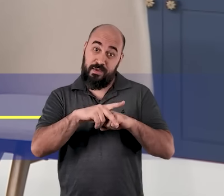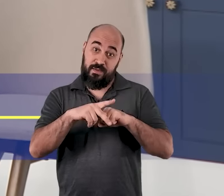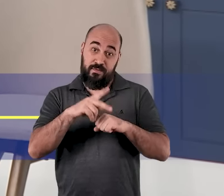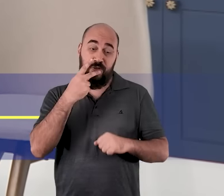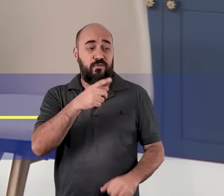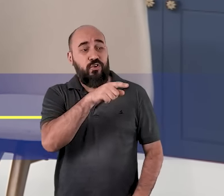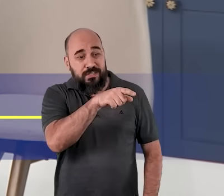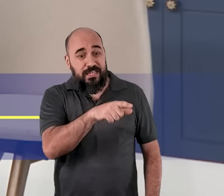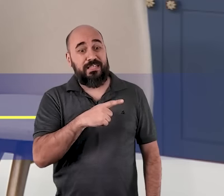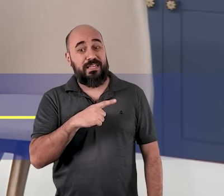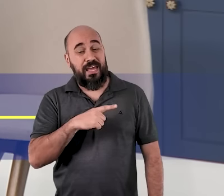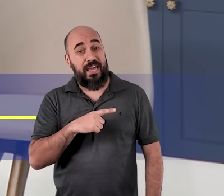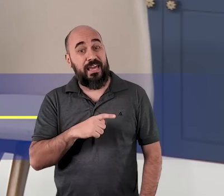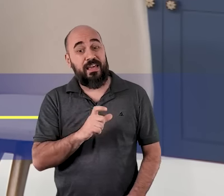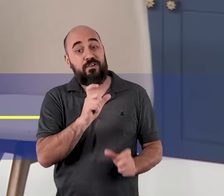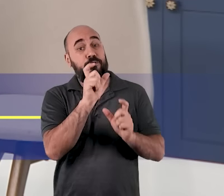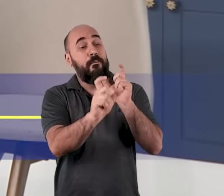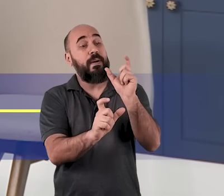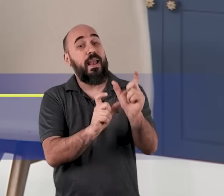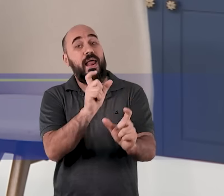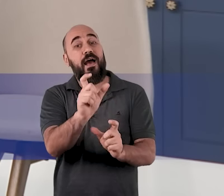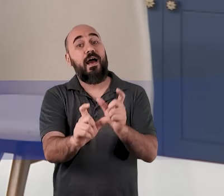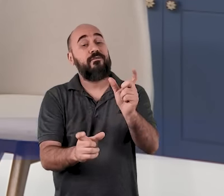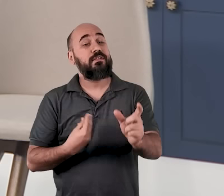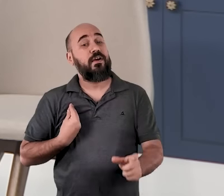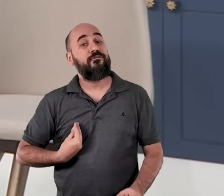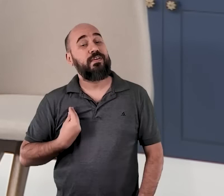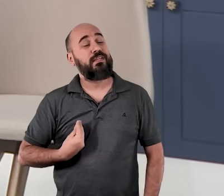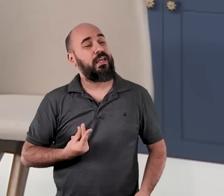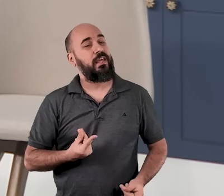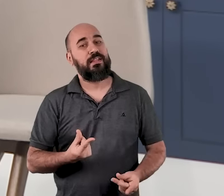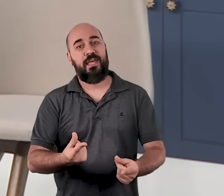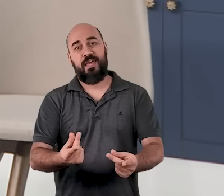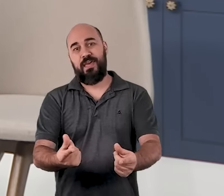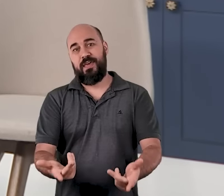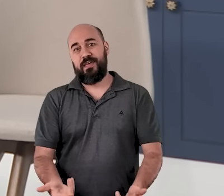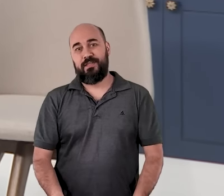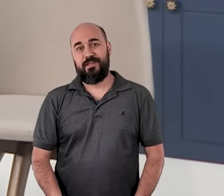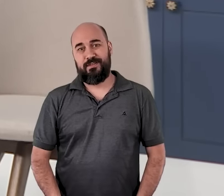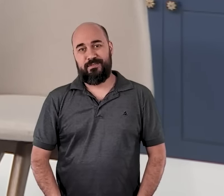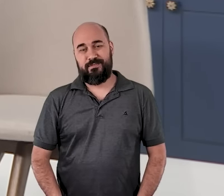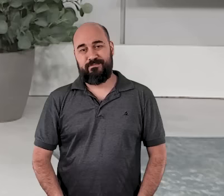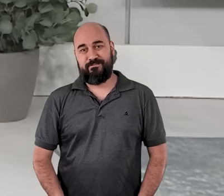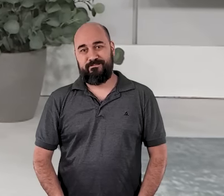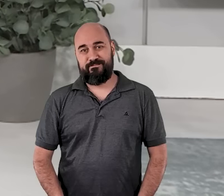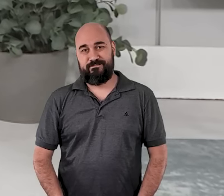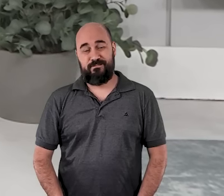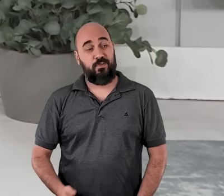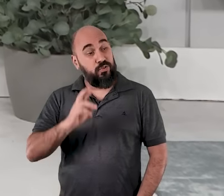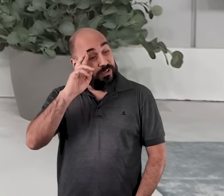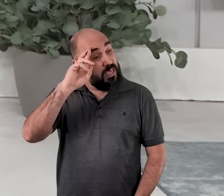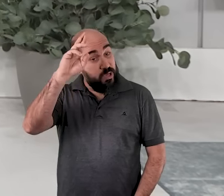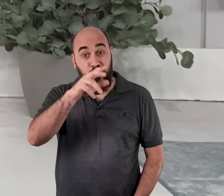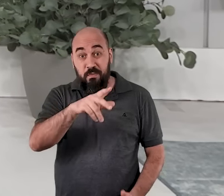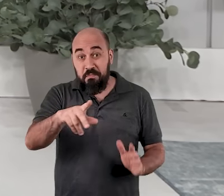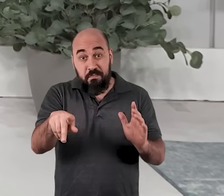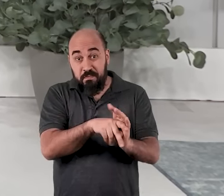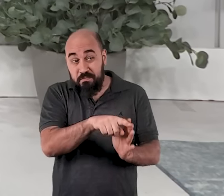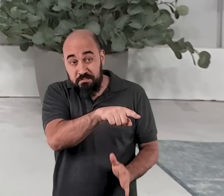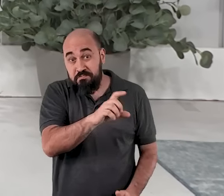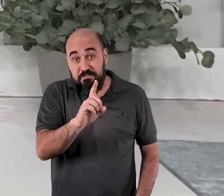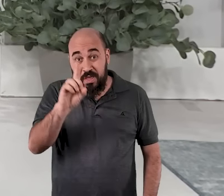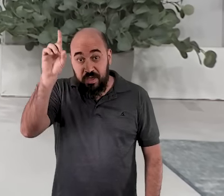eterna e nós temos conhecido e crido que tu és o Santo de Deus. Você percebe com tudo isso que